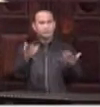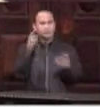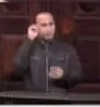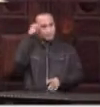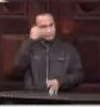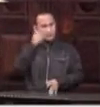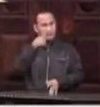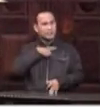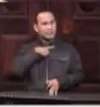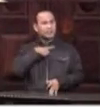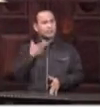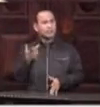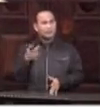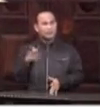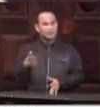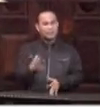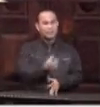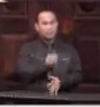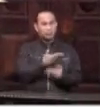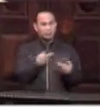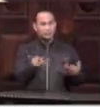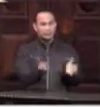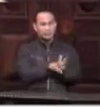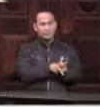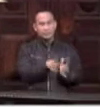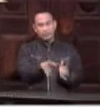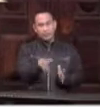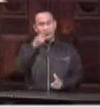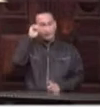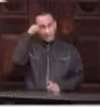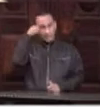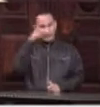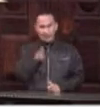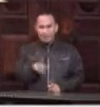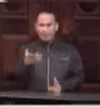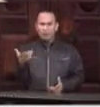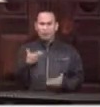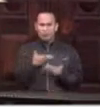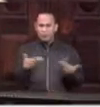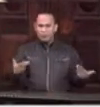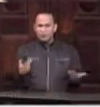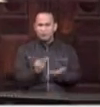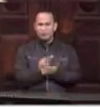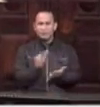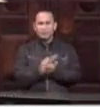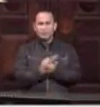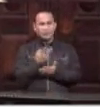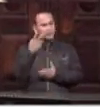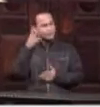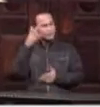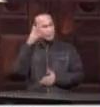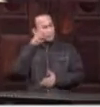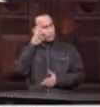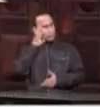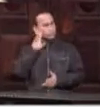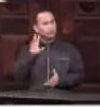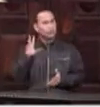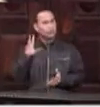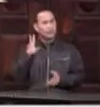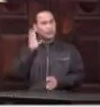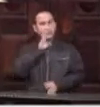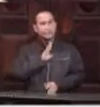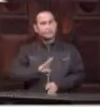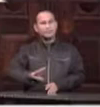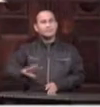e apreender as suas peças. Essa situação é uma situação consagrada na literatura brasileira. Quem conhece Jorge